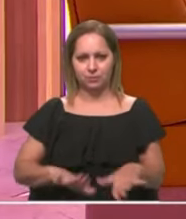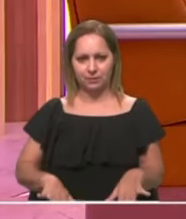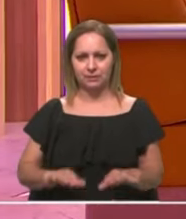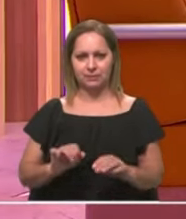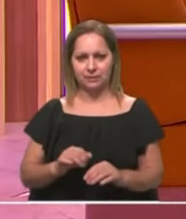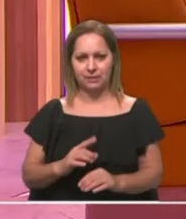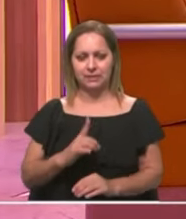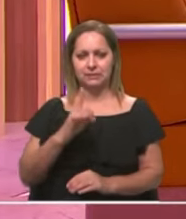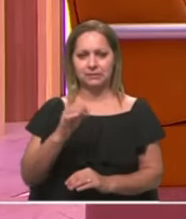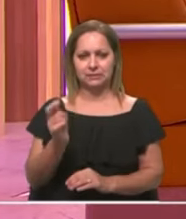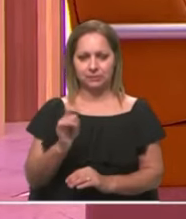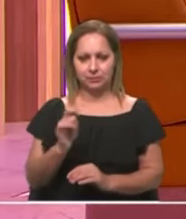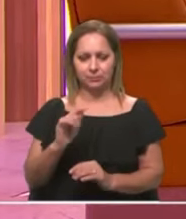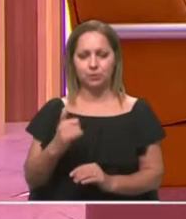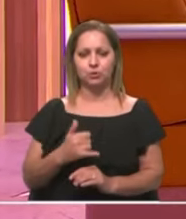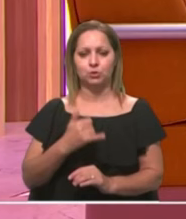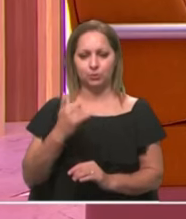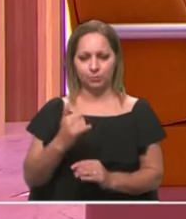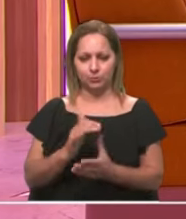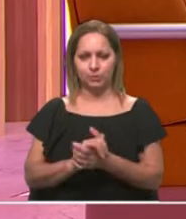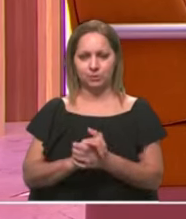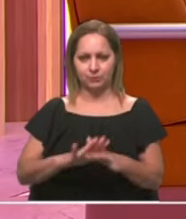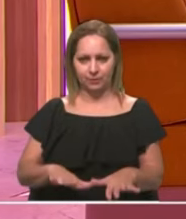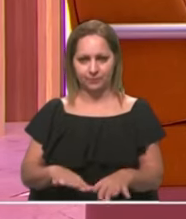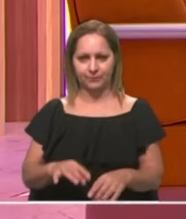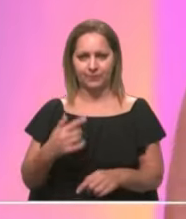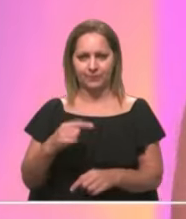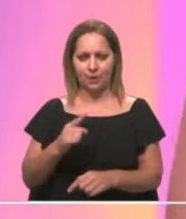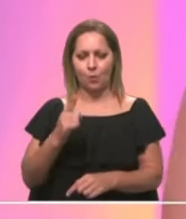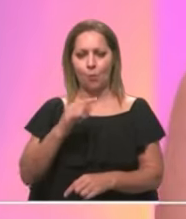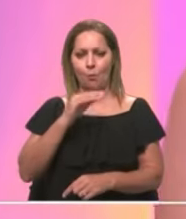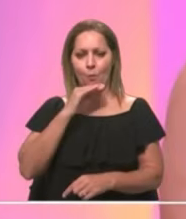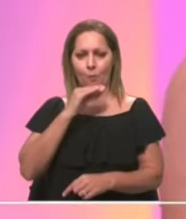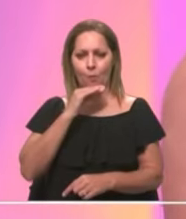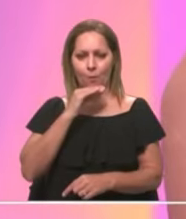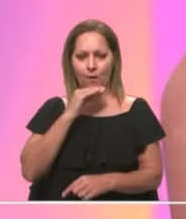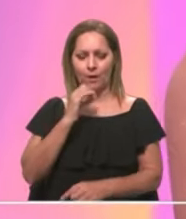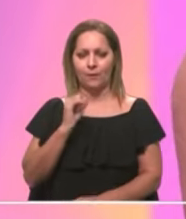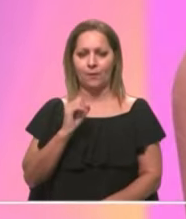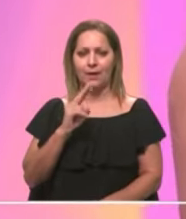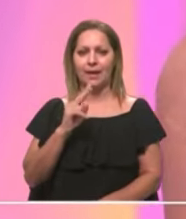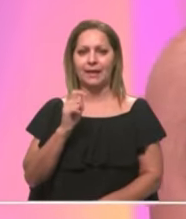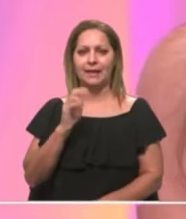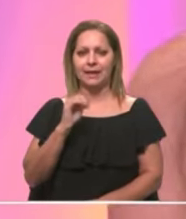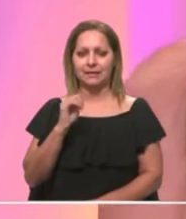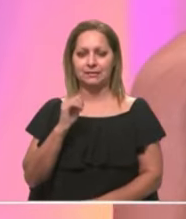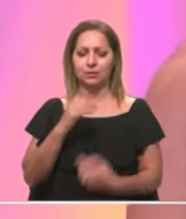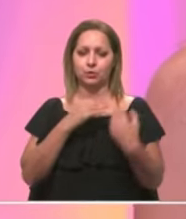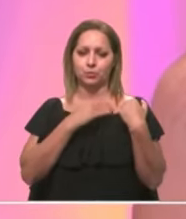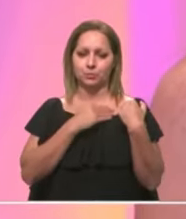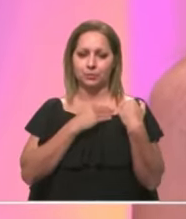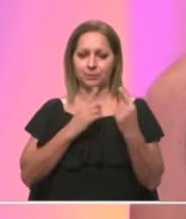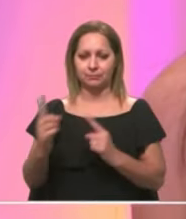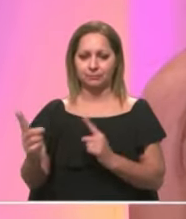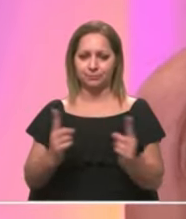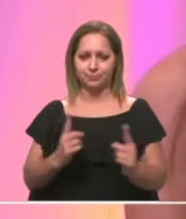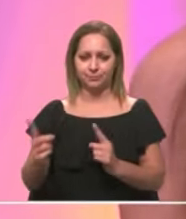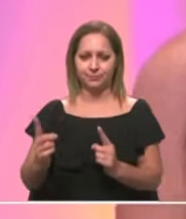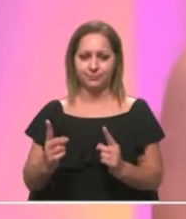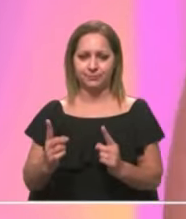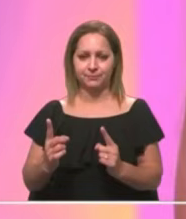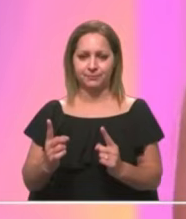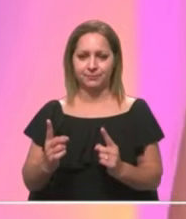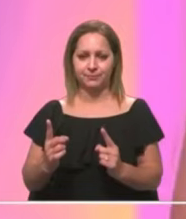Passado 6 meses, divorciámos-nos. E tem a guarda partilhada de um da cão? Da minha cadela, da Guess, sim. Que é aquilo que nos faz